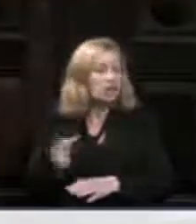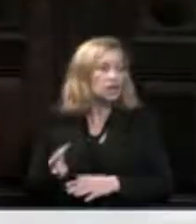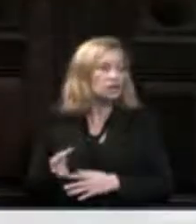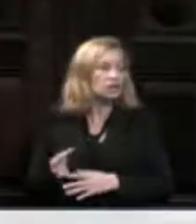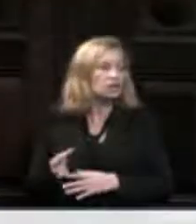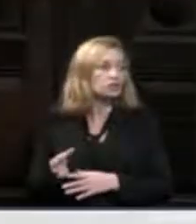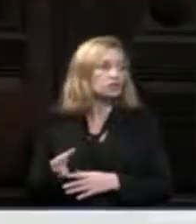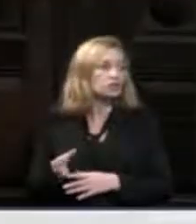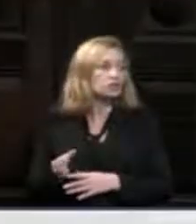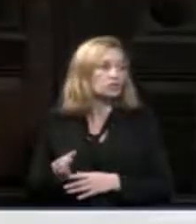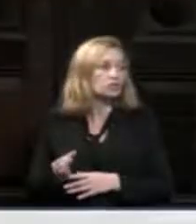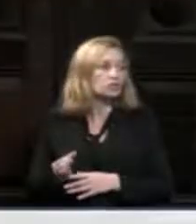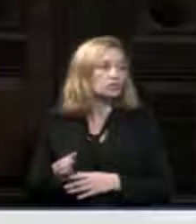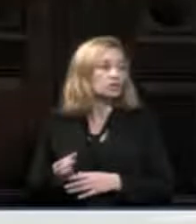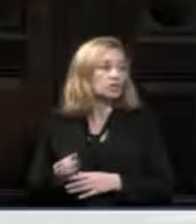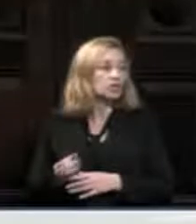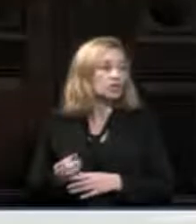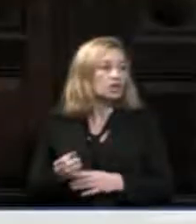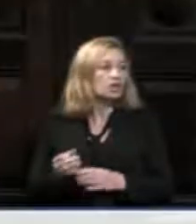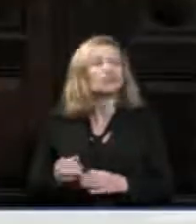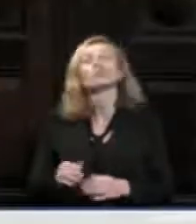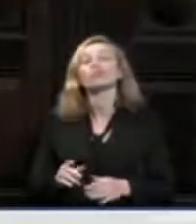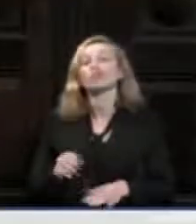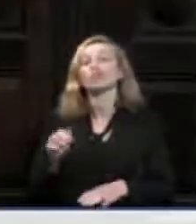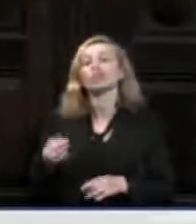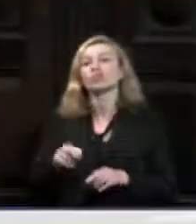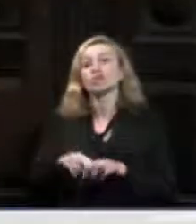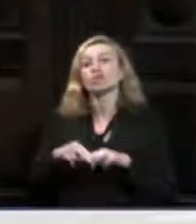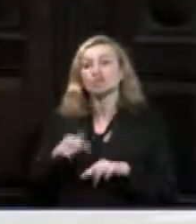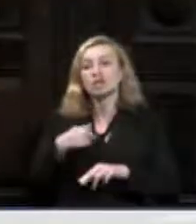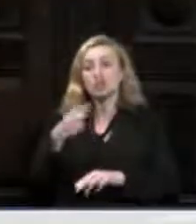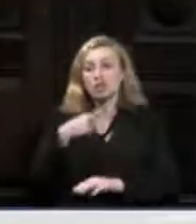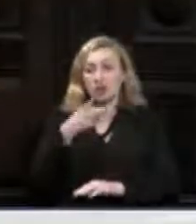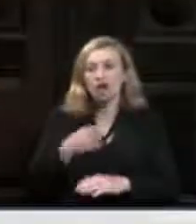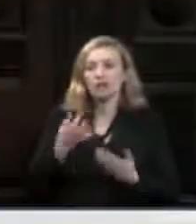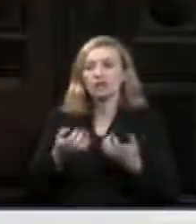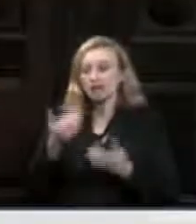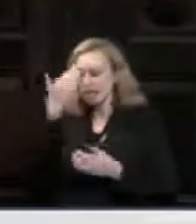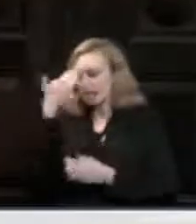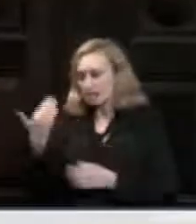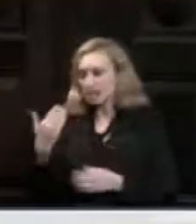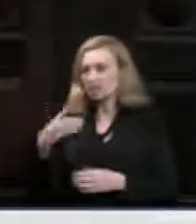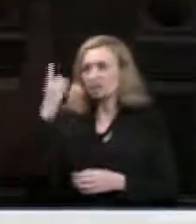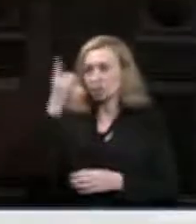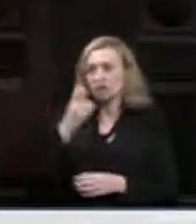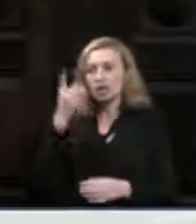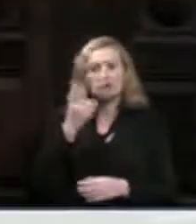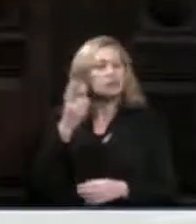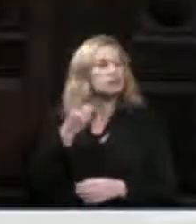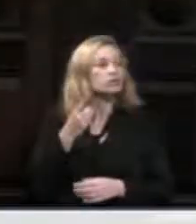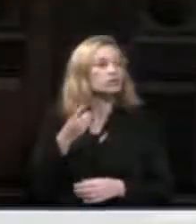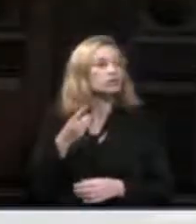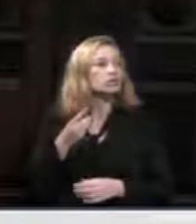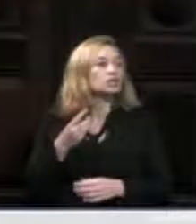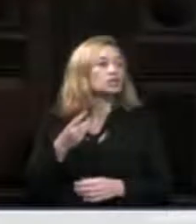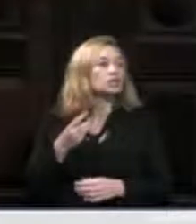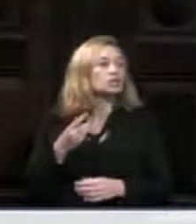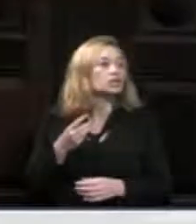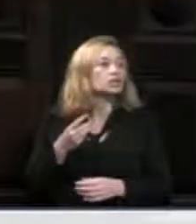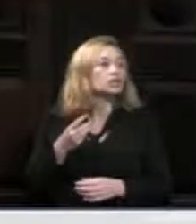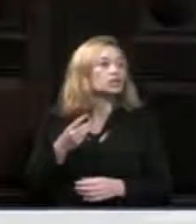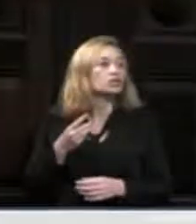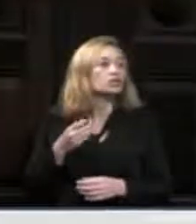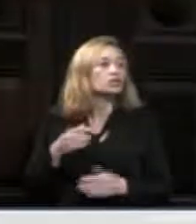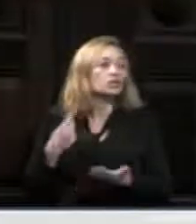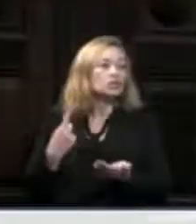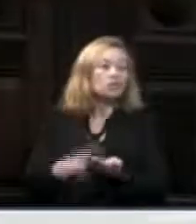isso que eu propugno aqui ao Parlamento, e quero agradecer aqui aos deputados que unanimemente concordam com